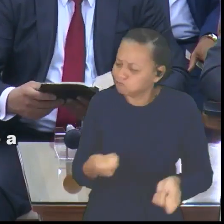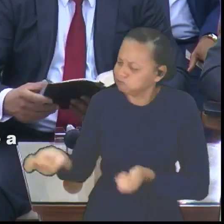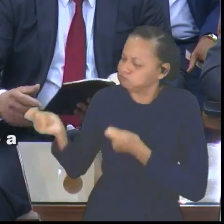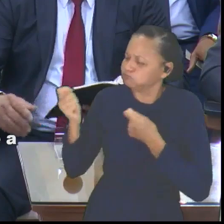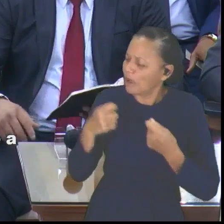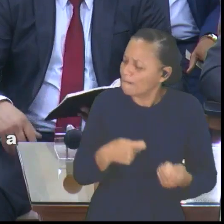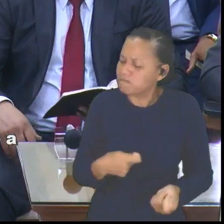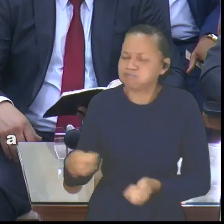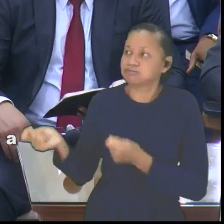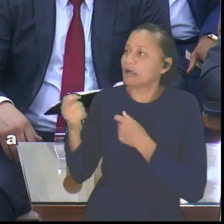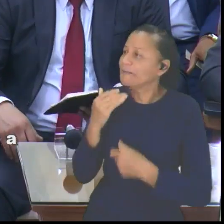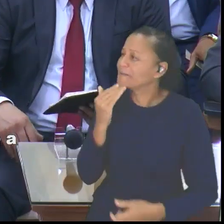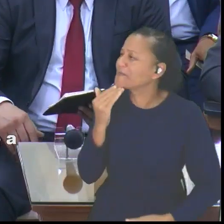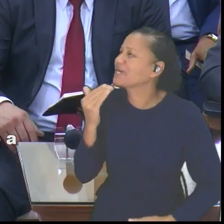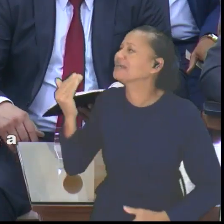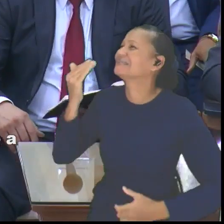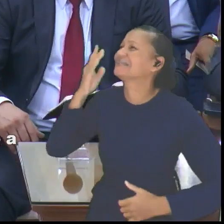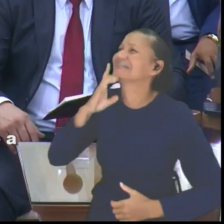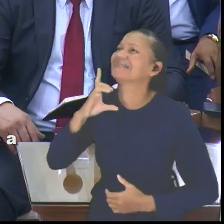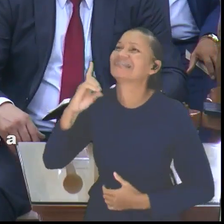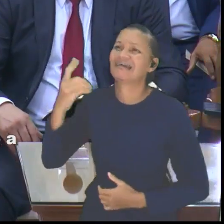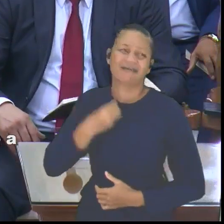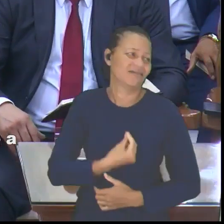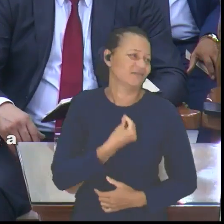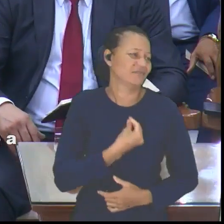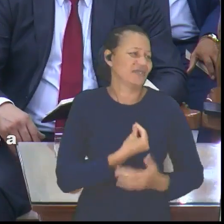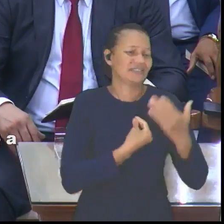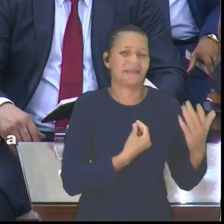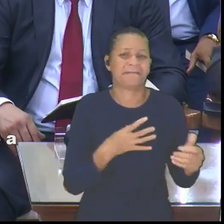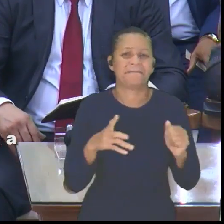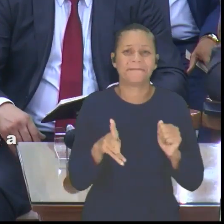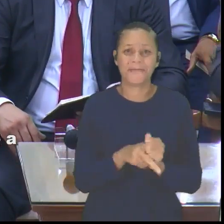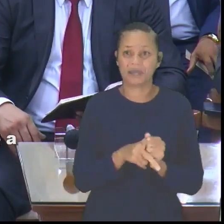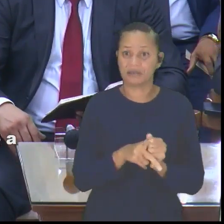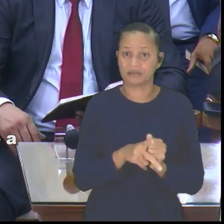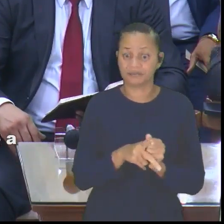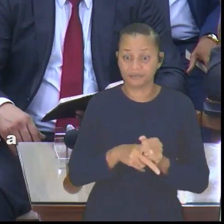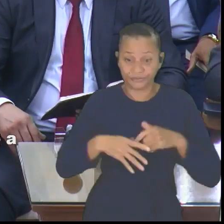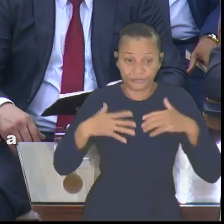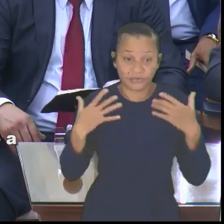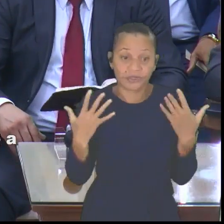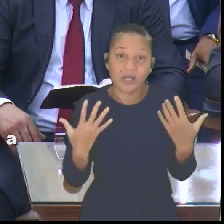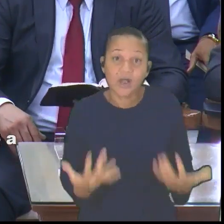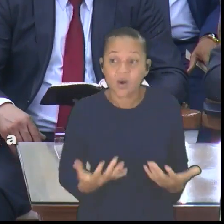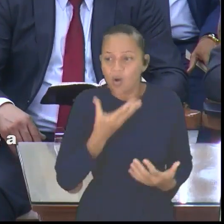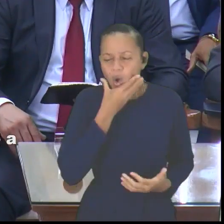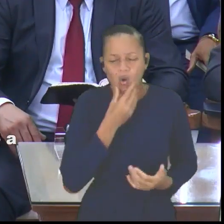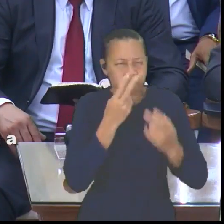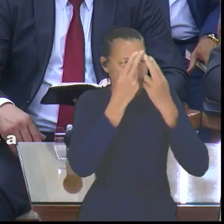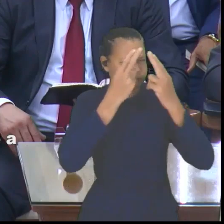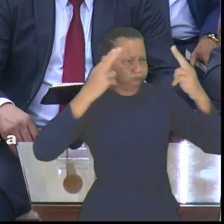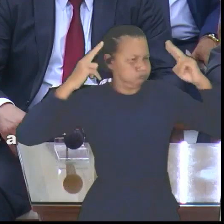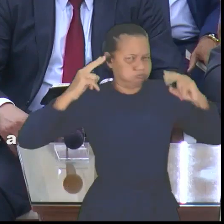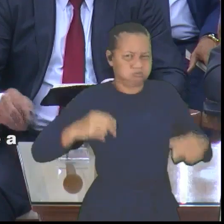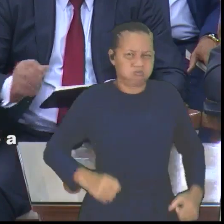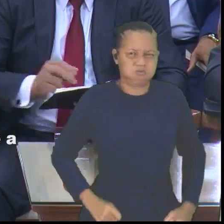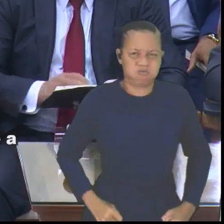orando, pedindo a Deus pela vida de Pedro, enquanto Herodes